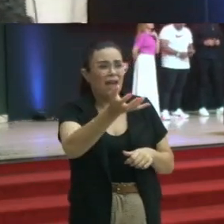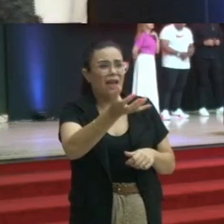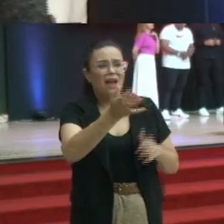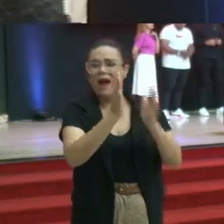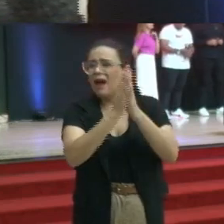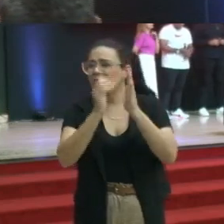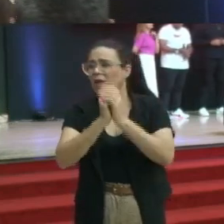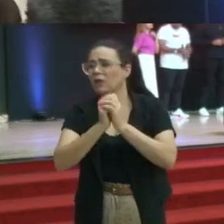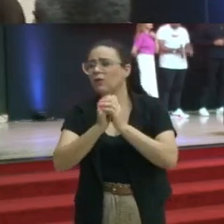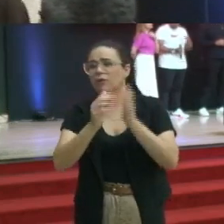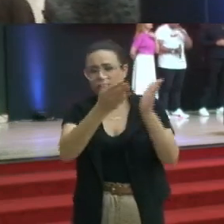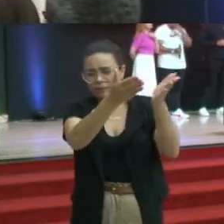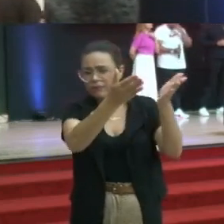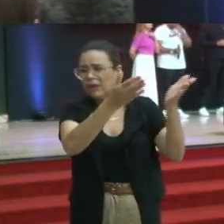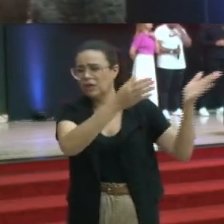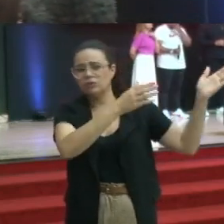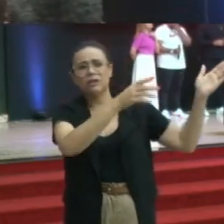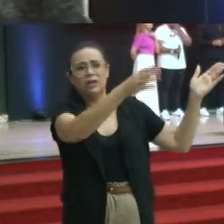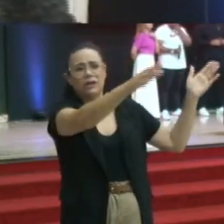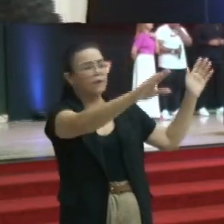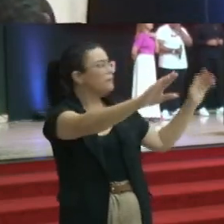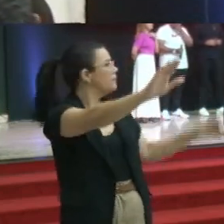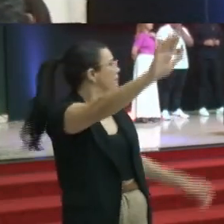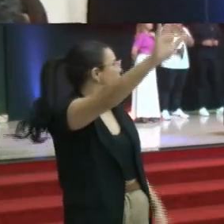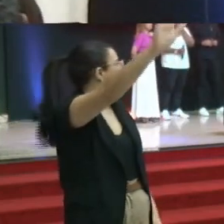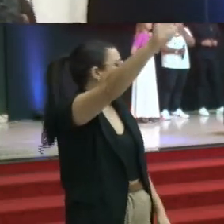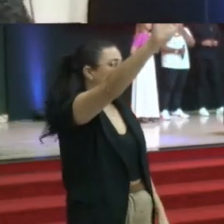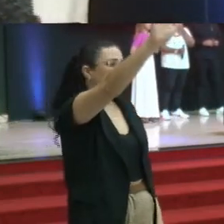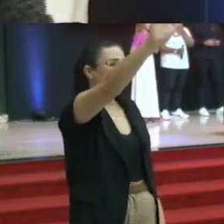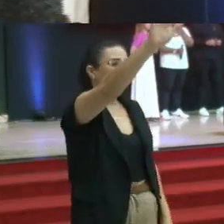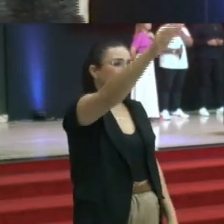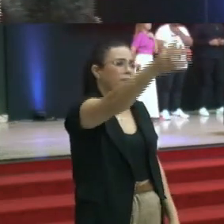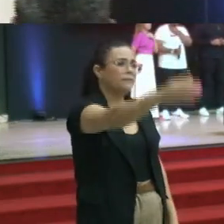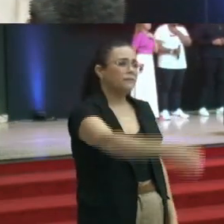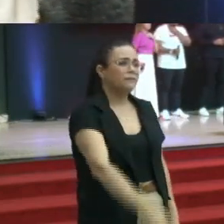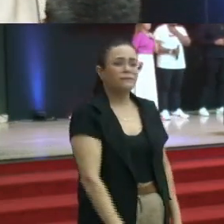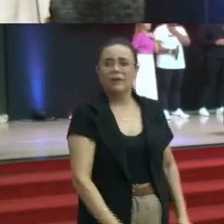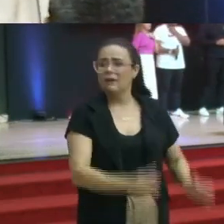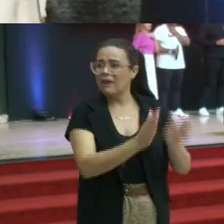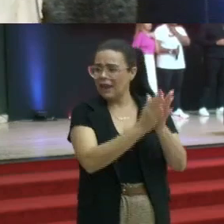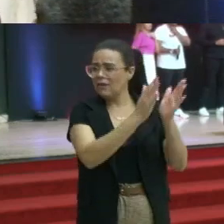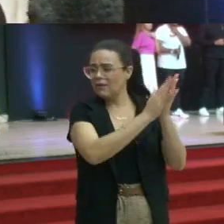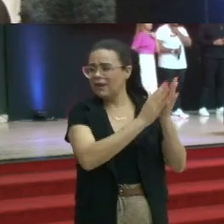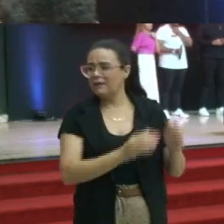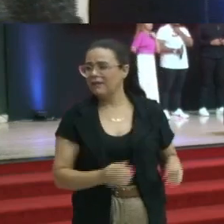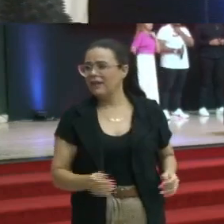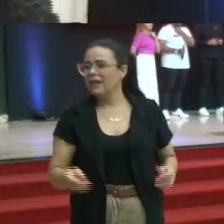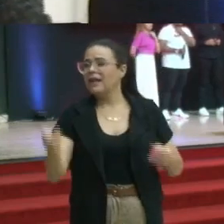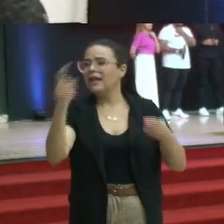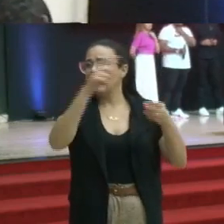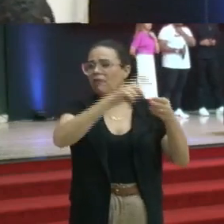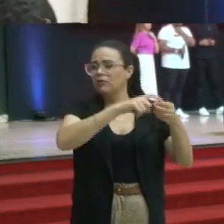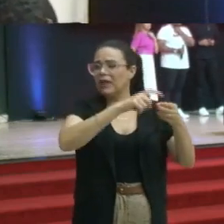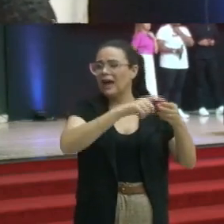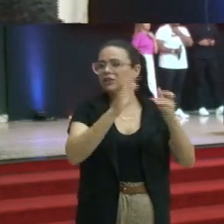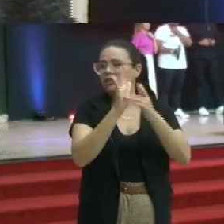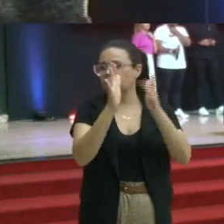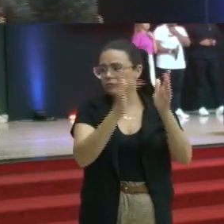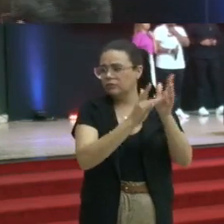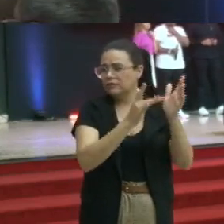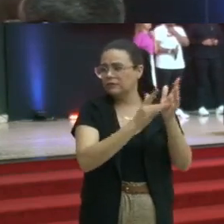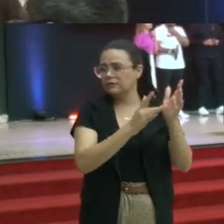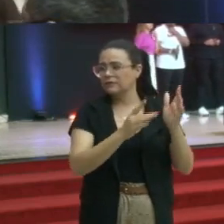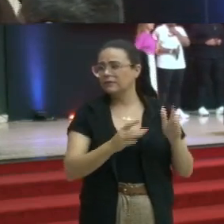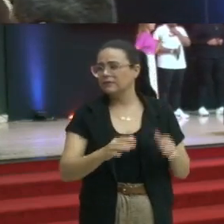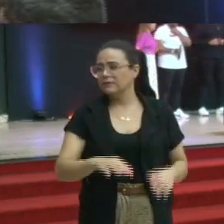teu momento. Dê um sinal com a sua mão onde você estiver. Nós vamos orar por você. Deus te abençoe, jovem. Deus te